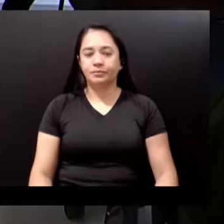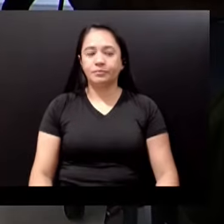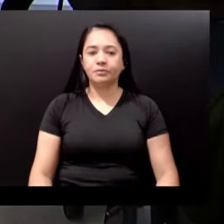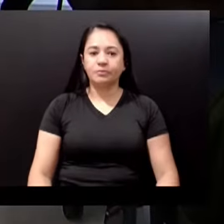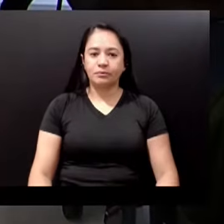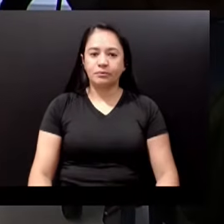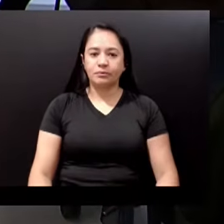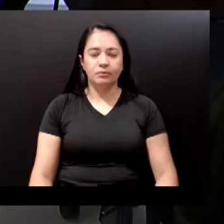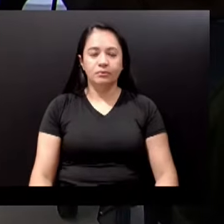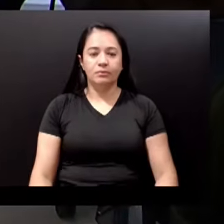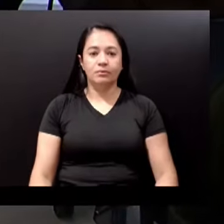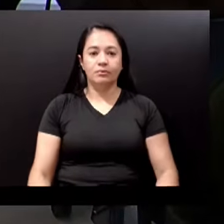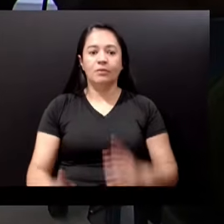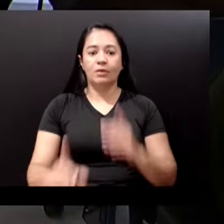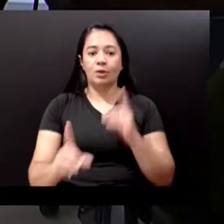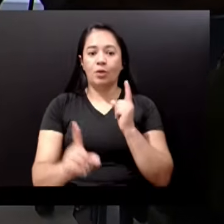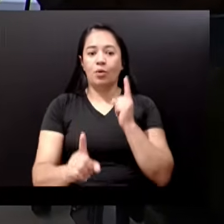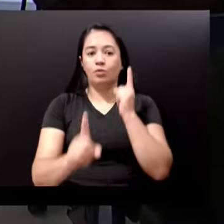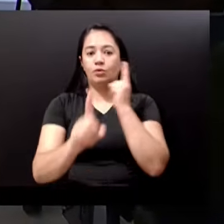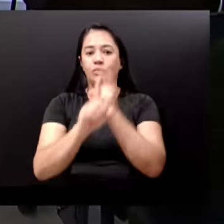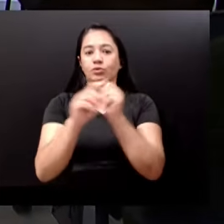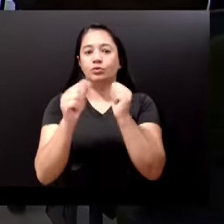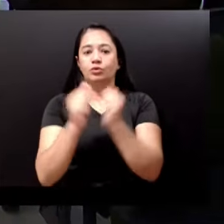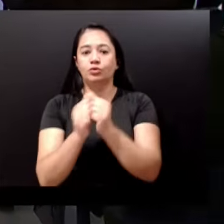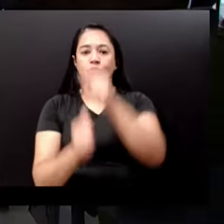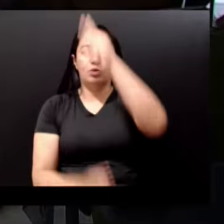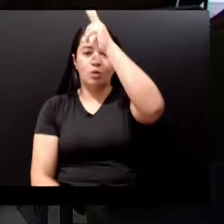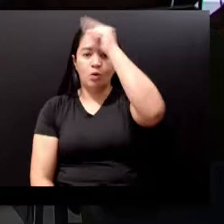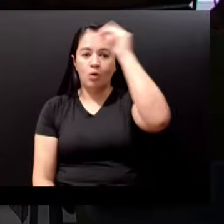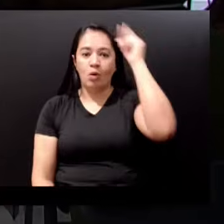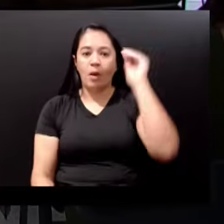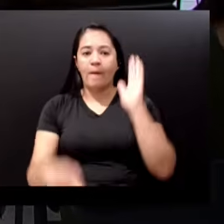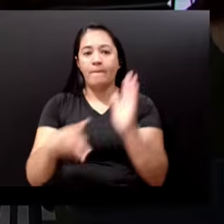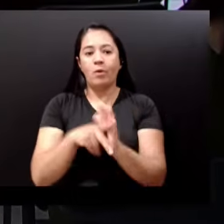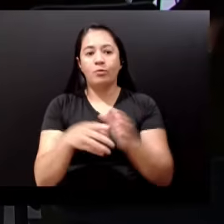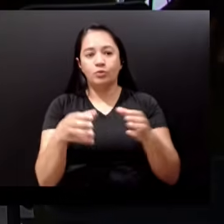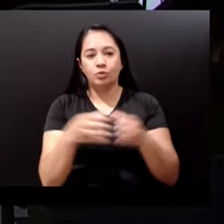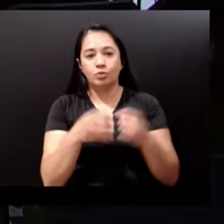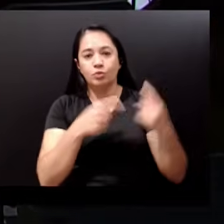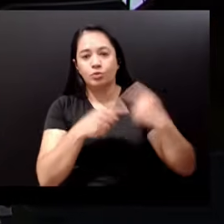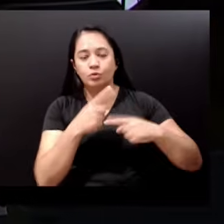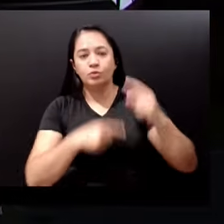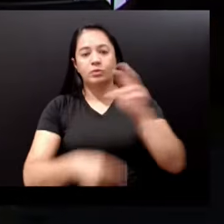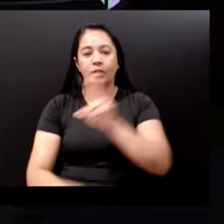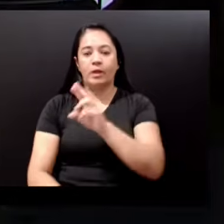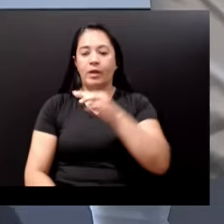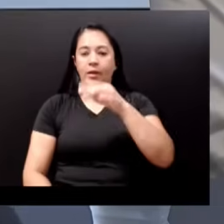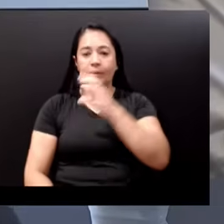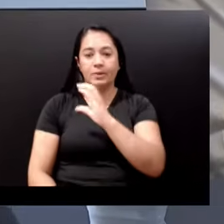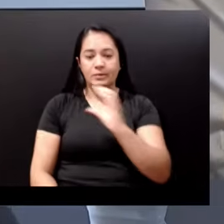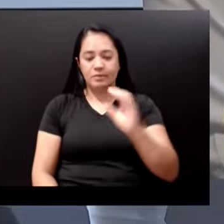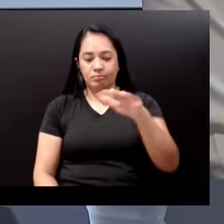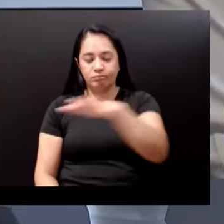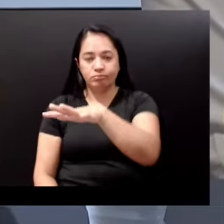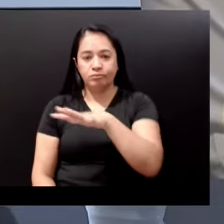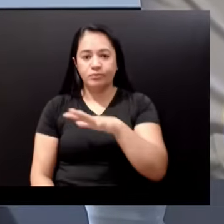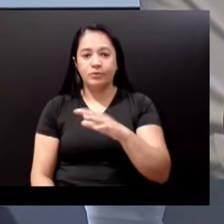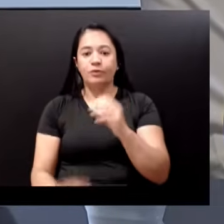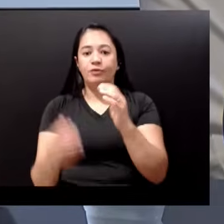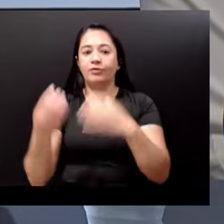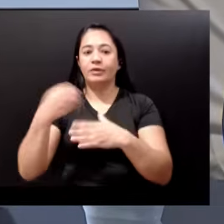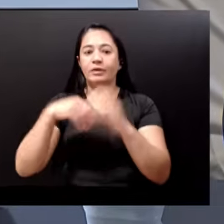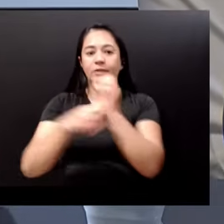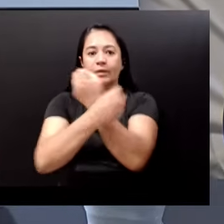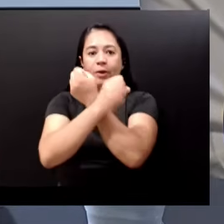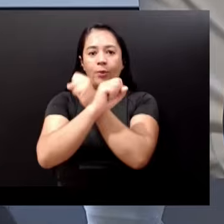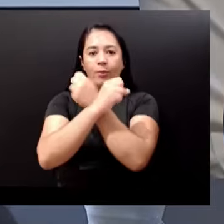dos prefeitos que fazem parte do Conselho de Desenvolvimento da Região Metropolitana foi na PUC Campinas. O prefeito de